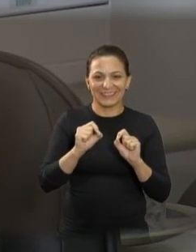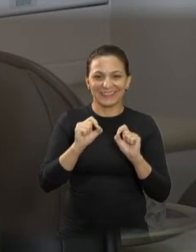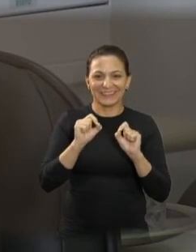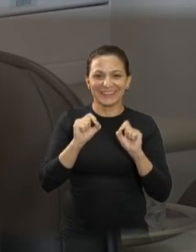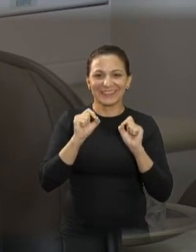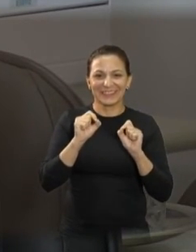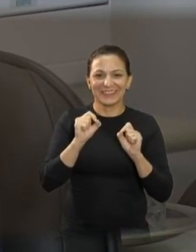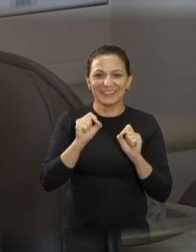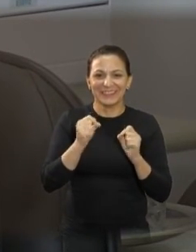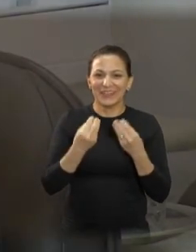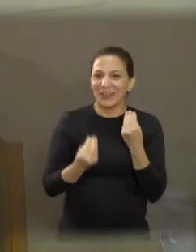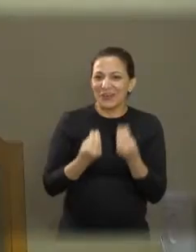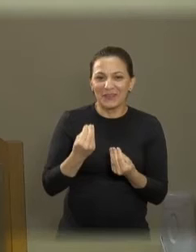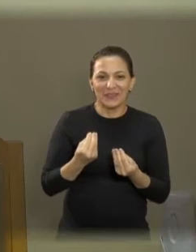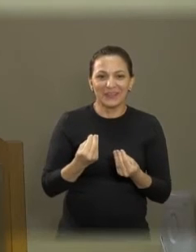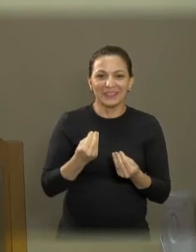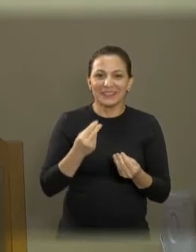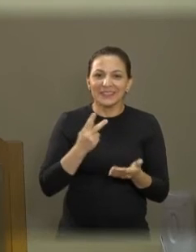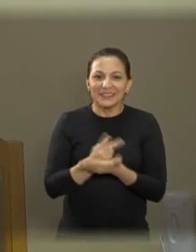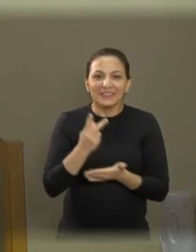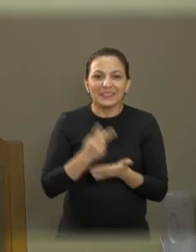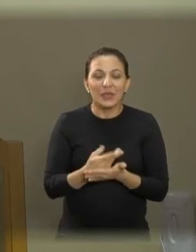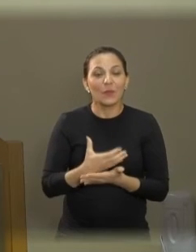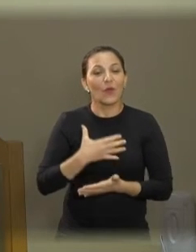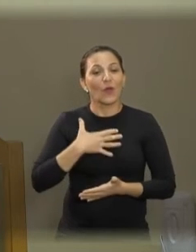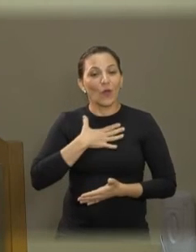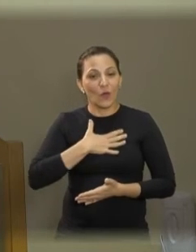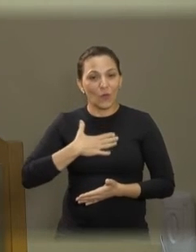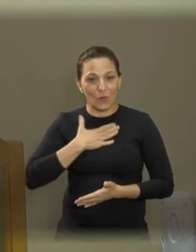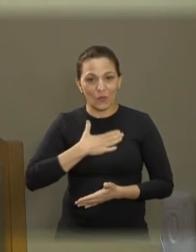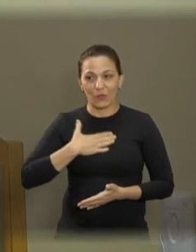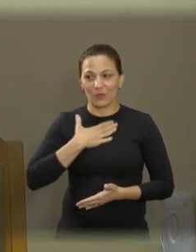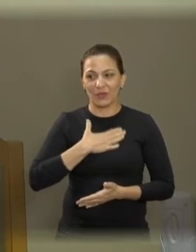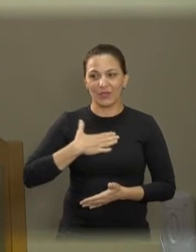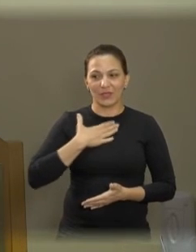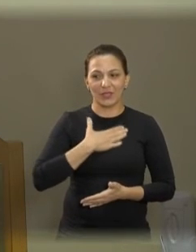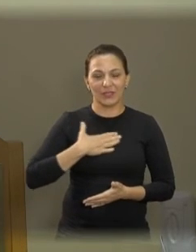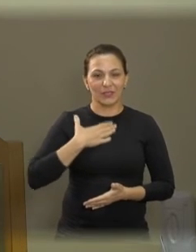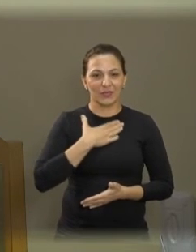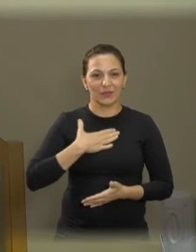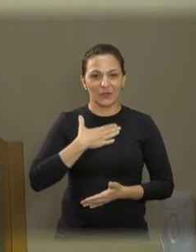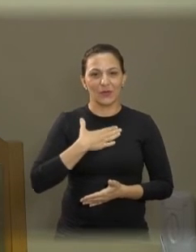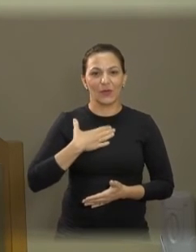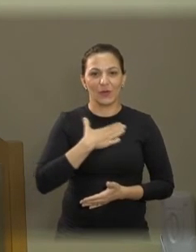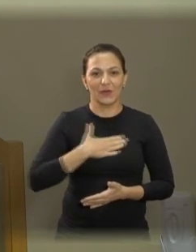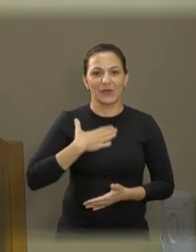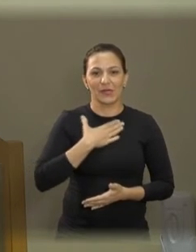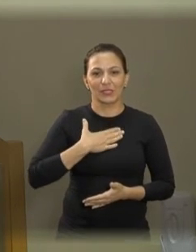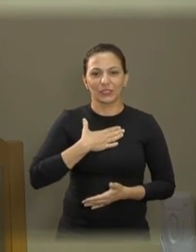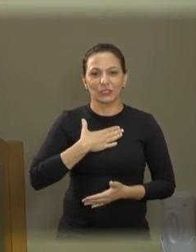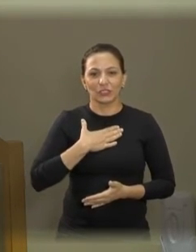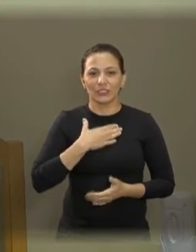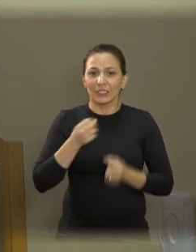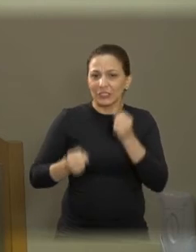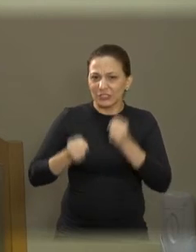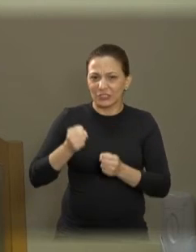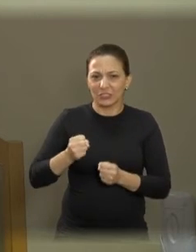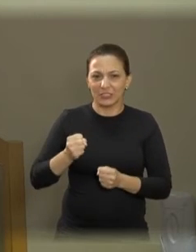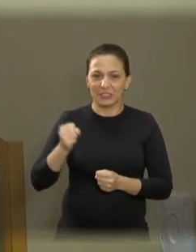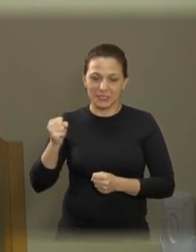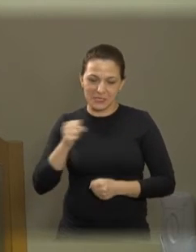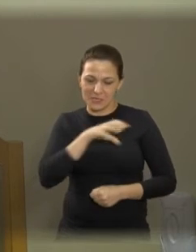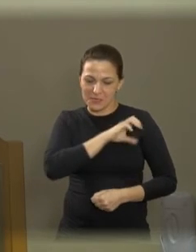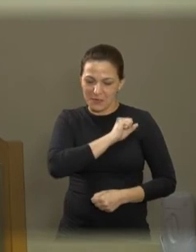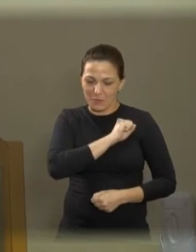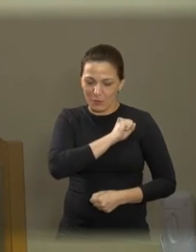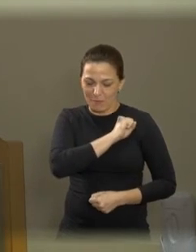Gente, eu sempre que eu saio com ela, eu gosto que ela dirija. Ela me punha o cinto de segurança, assim, ó, puxava e cravava do lado,